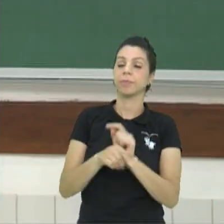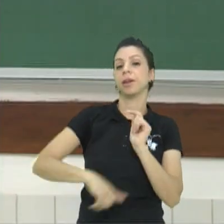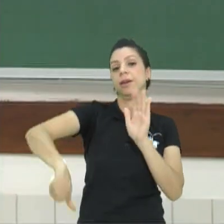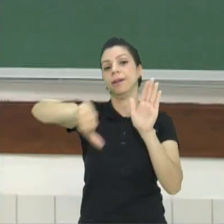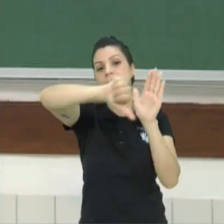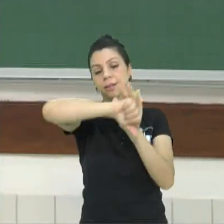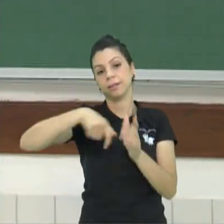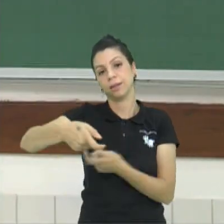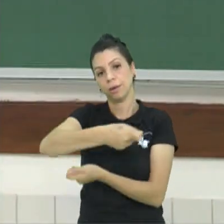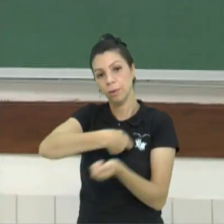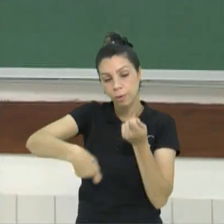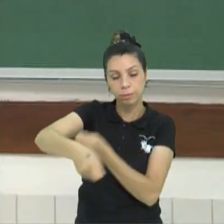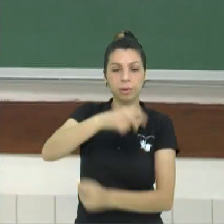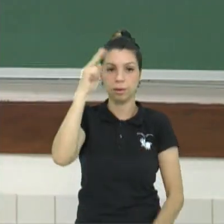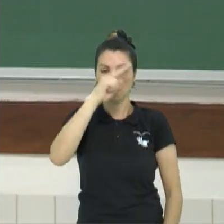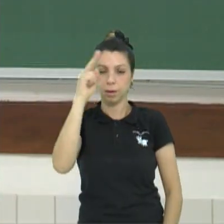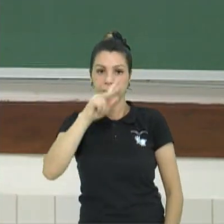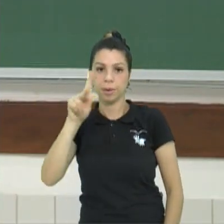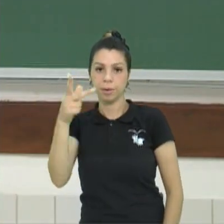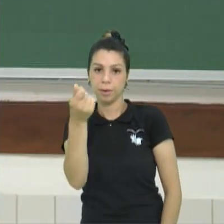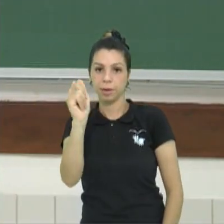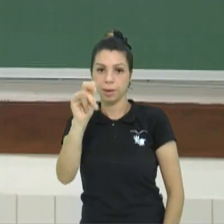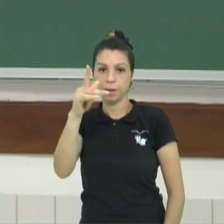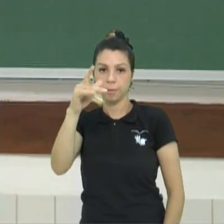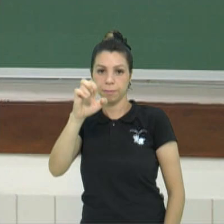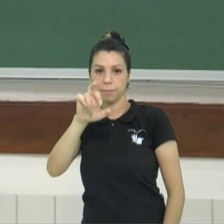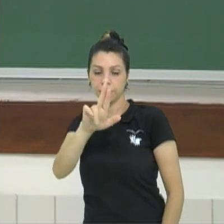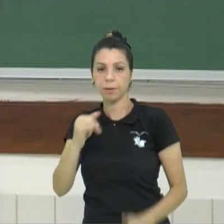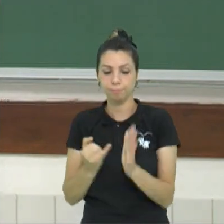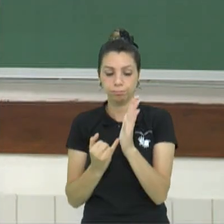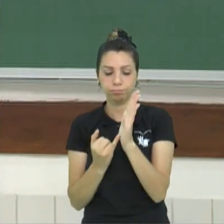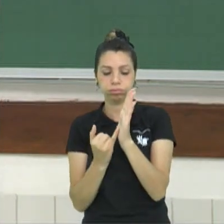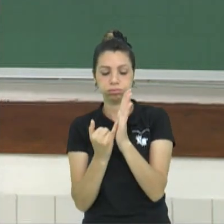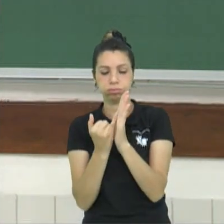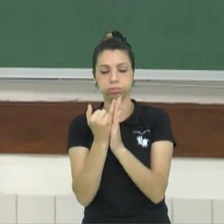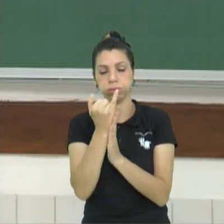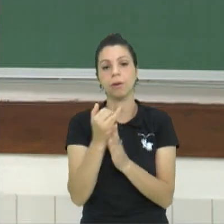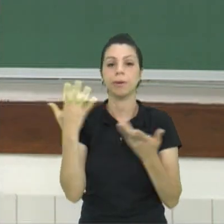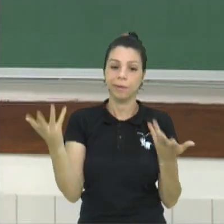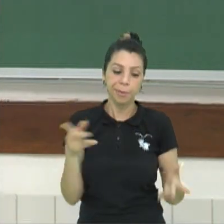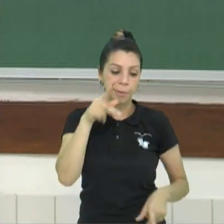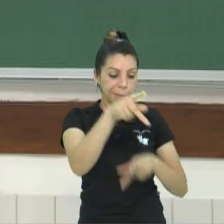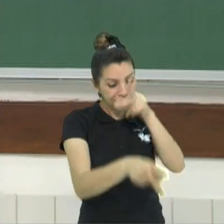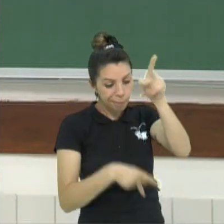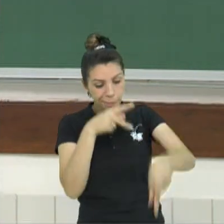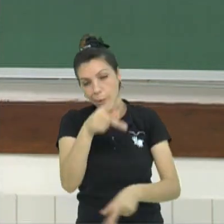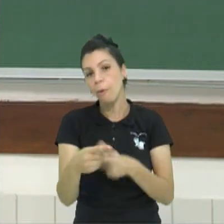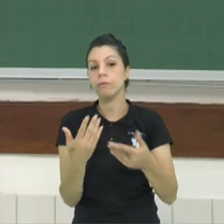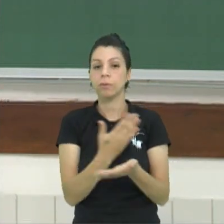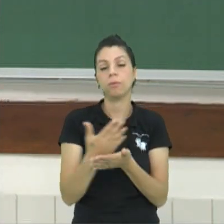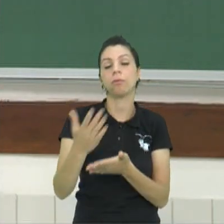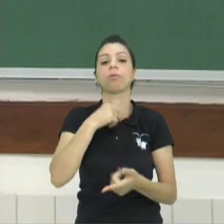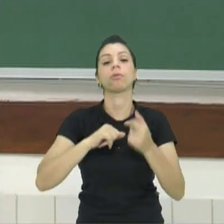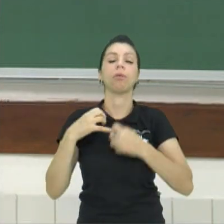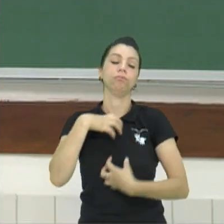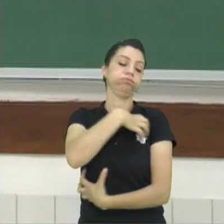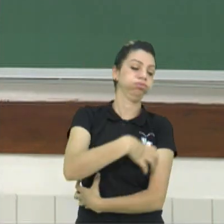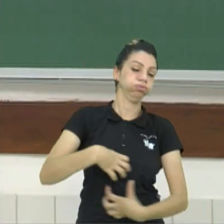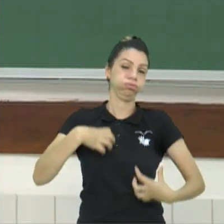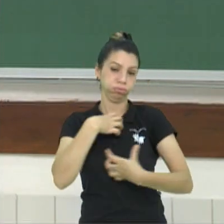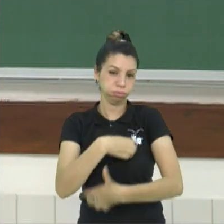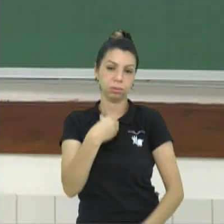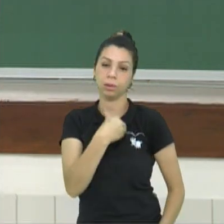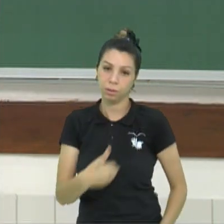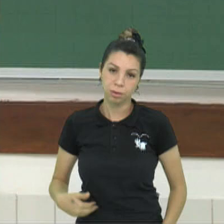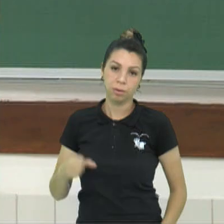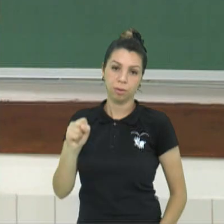econômica que você está lembrado lá da hiperinflação. Então, havia uma insatisfação no final do governo Sarney com esses assuntos.